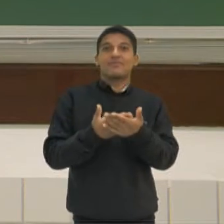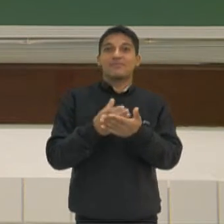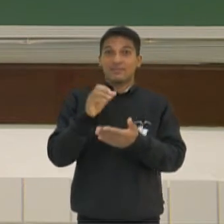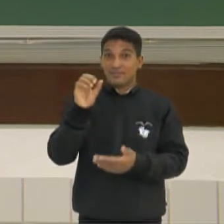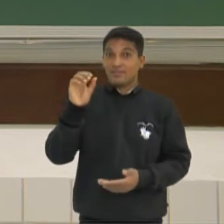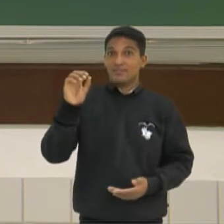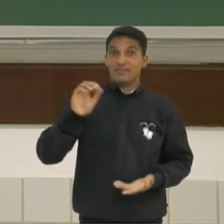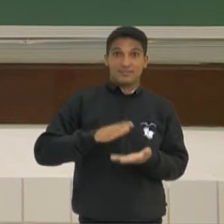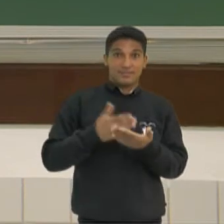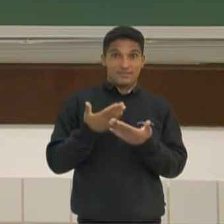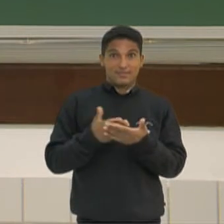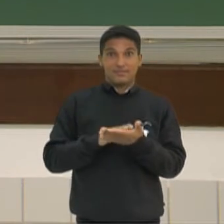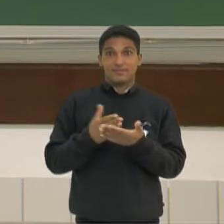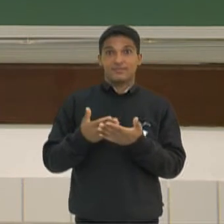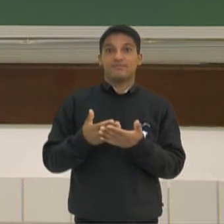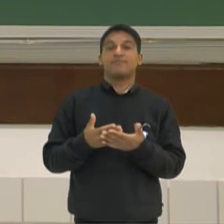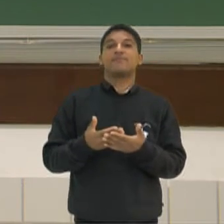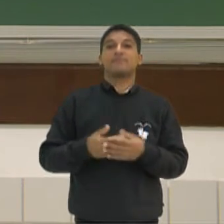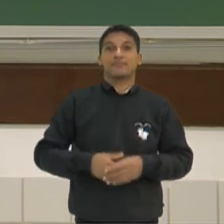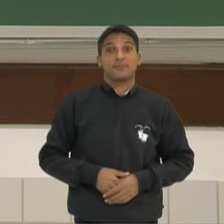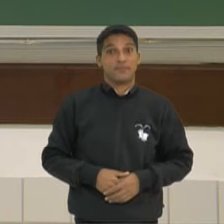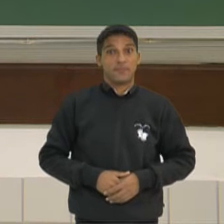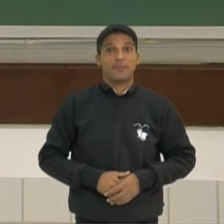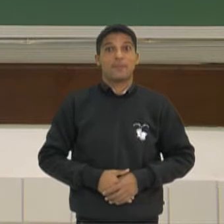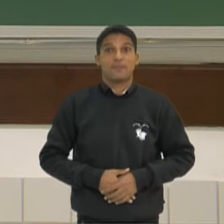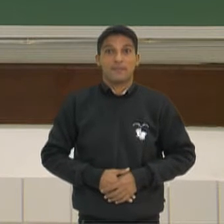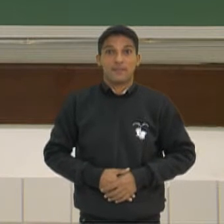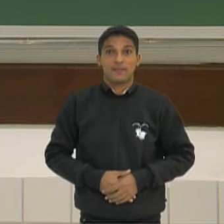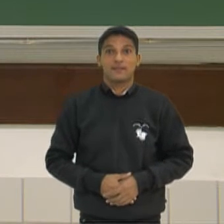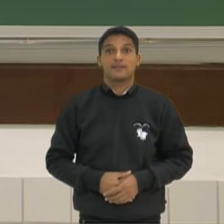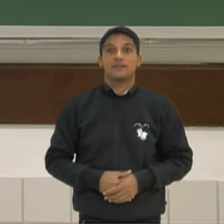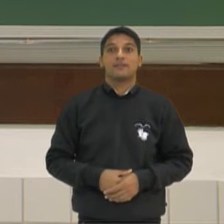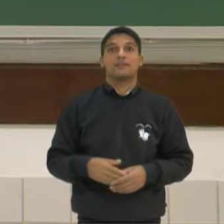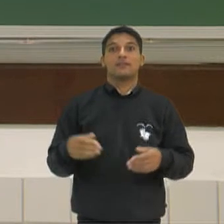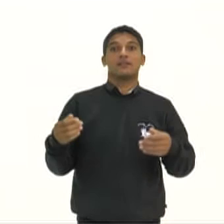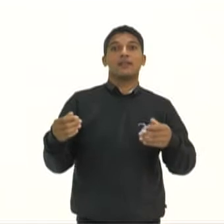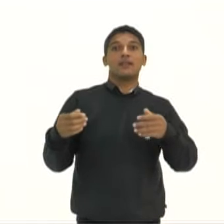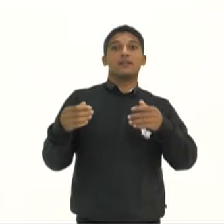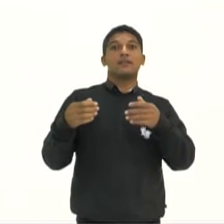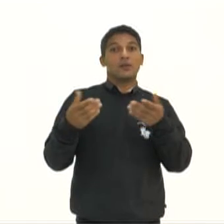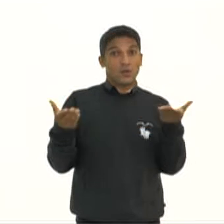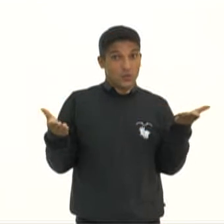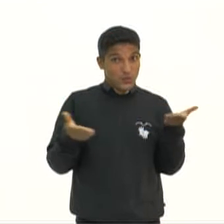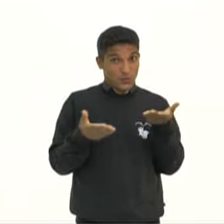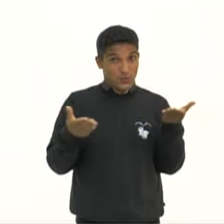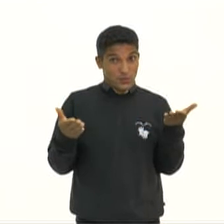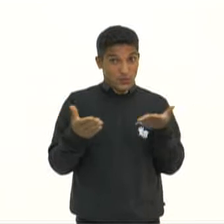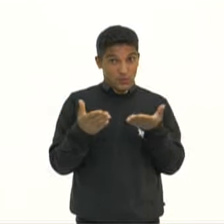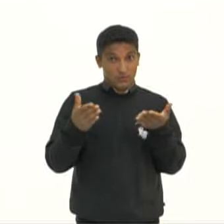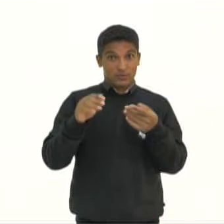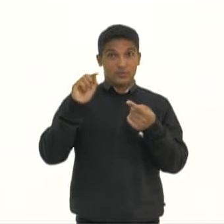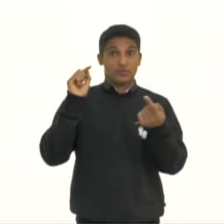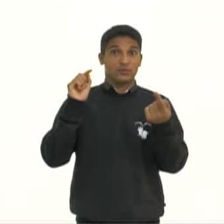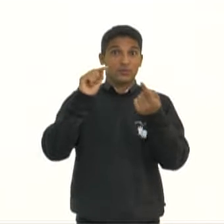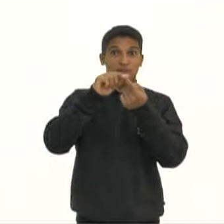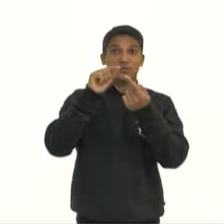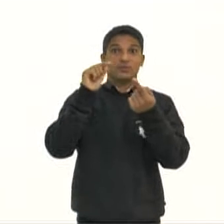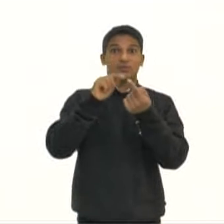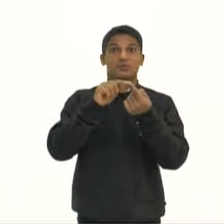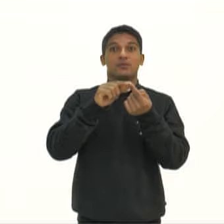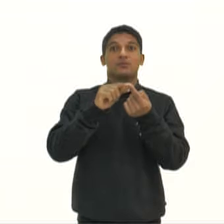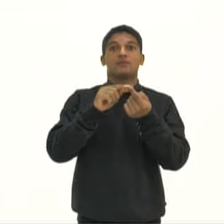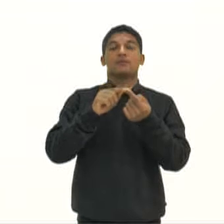a aula. E vamos lá? Bom, quais são os nossos objetivos? O primeiro objetivo é a